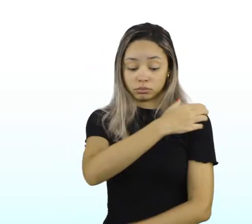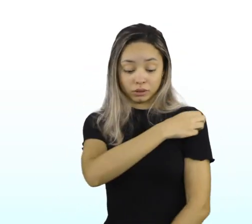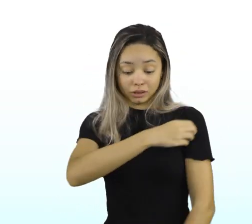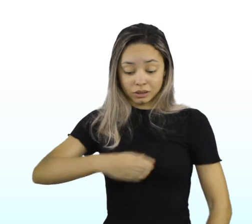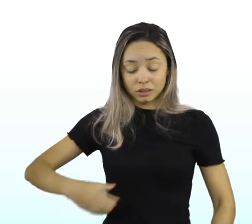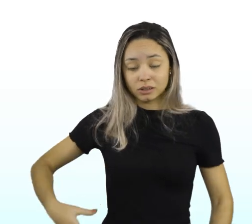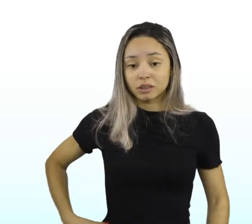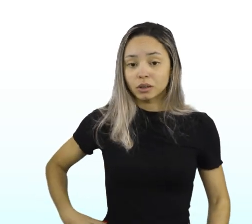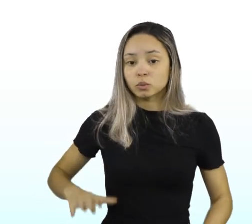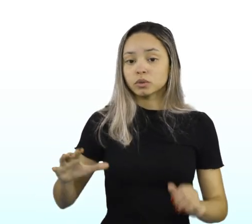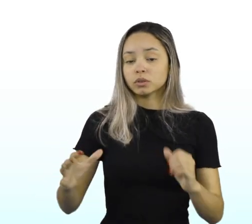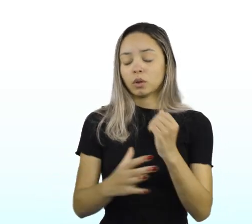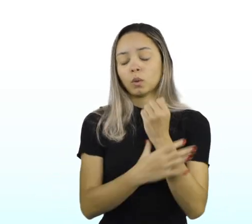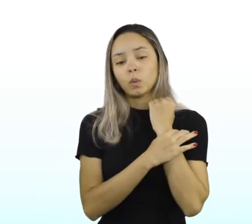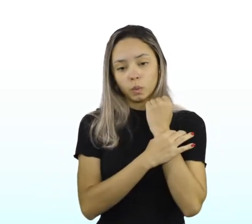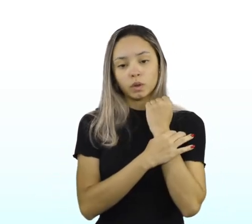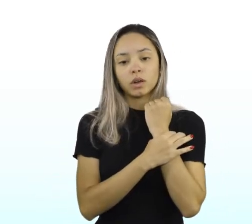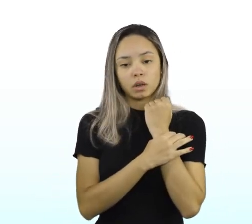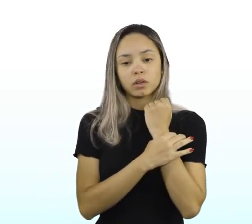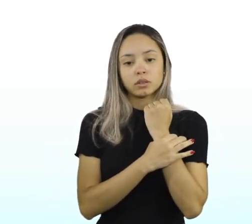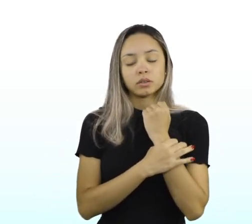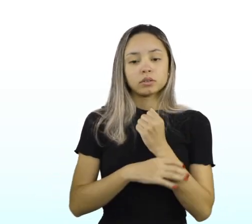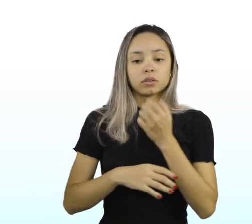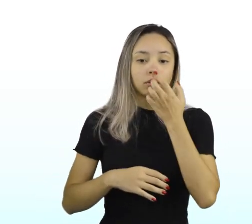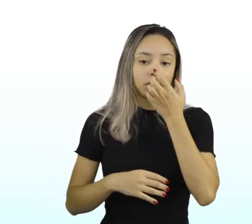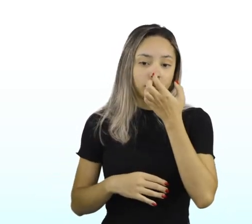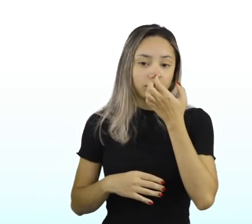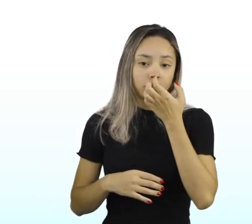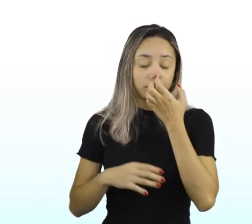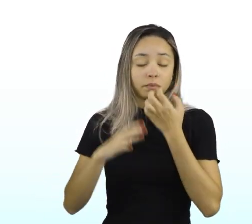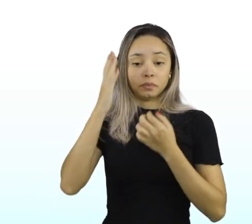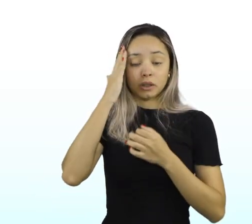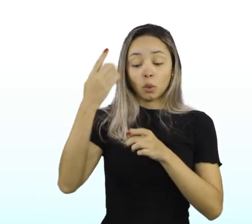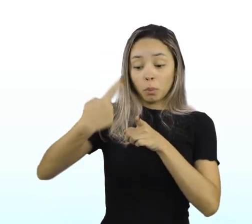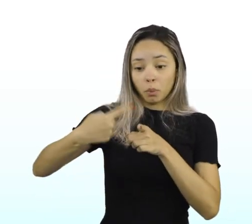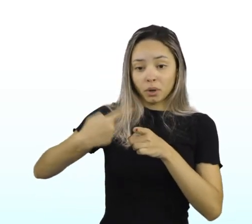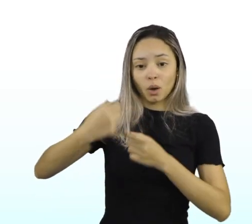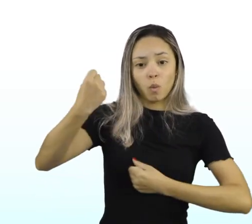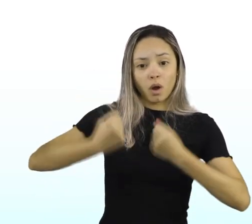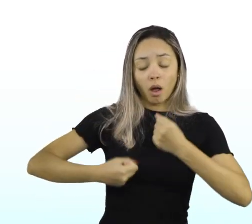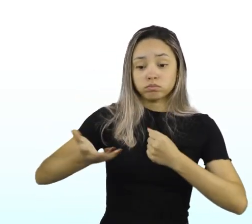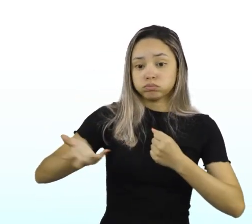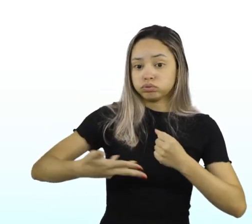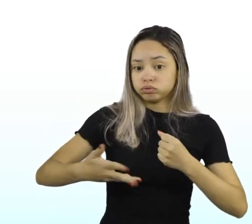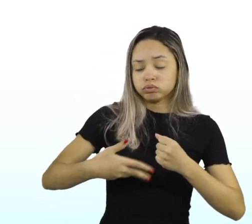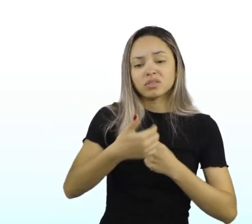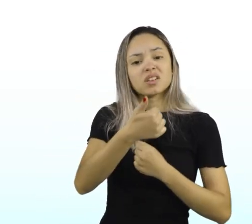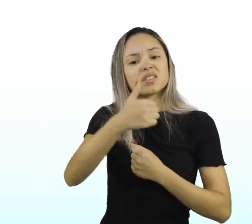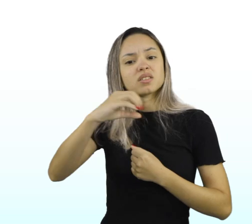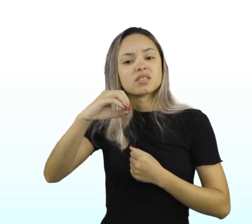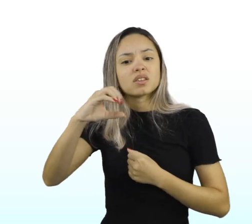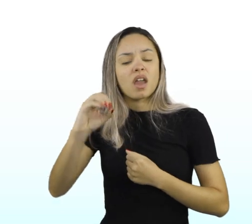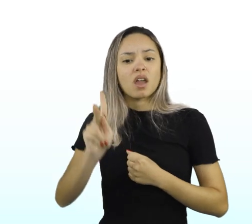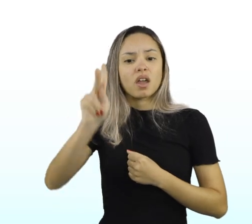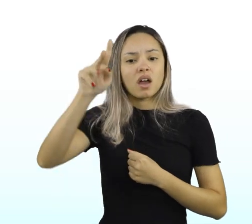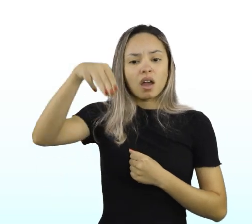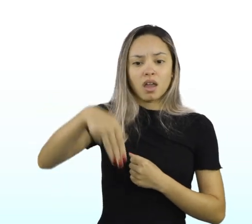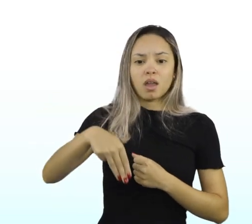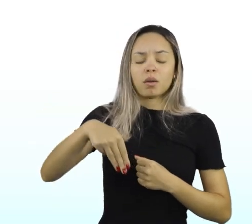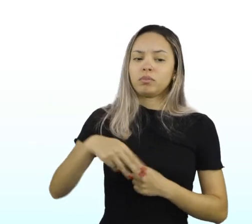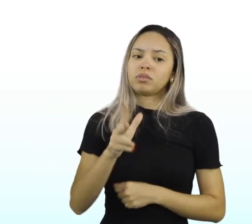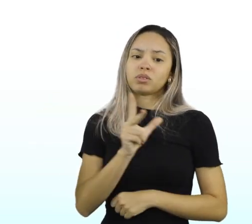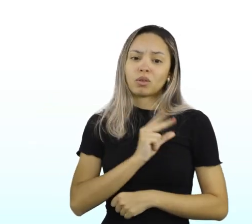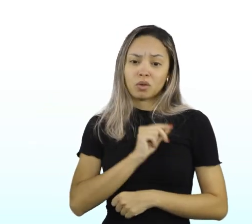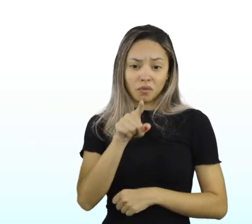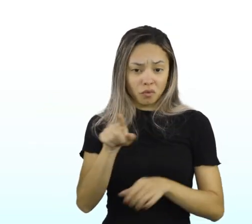a velocidade que o veículo se encontra é a mesma que você está. Então, se um carro está a 100 km por hora, pois